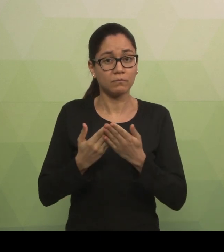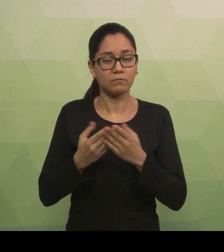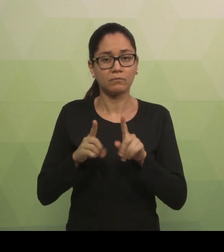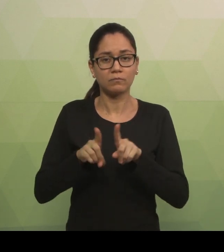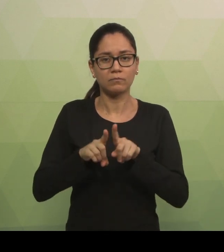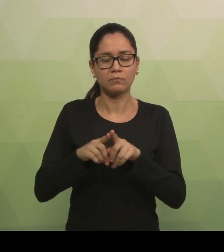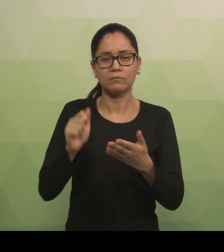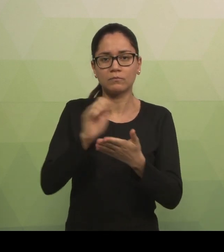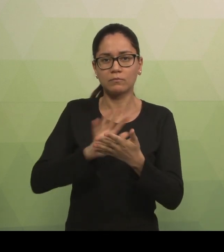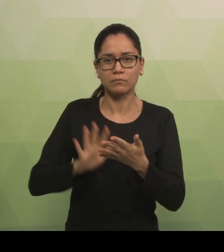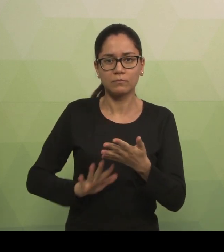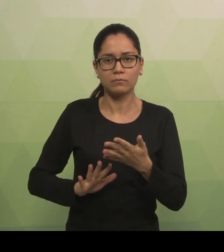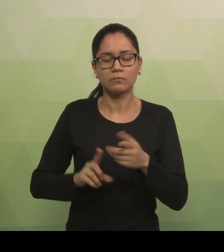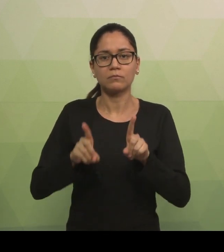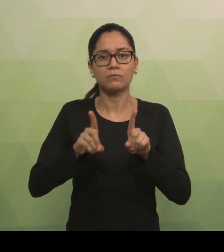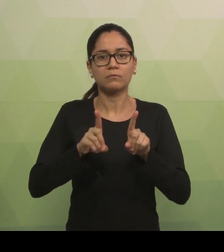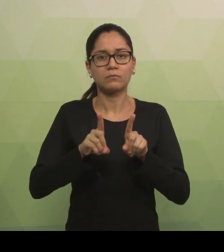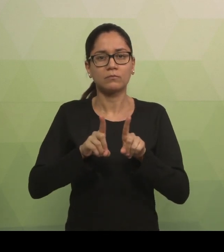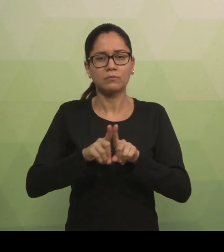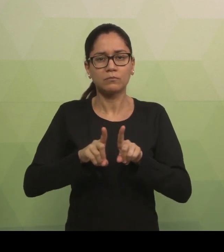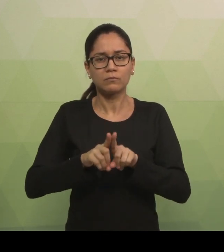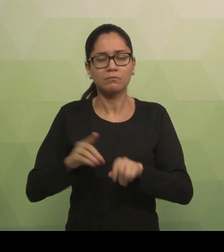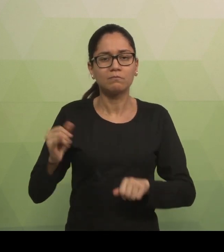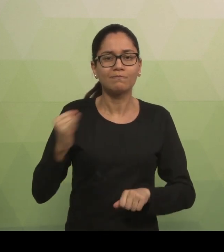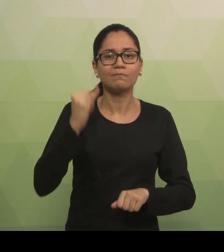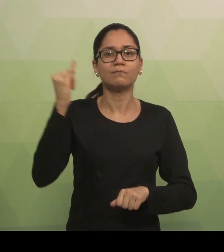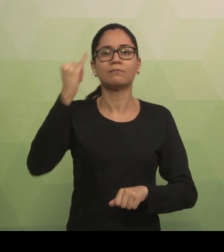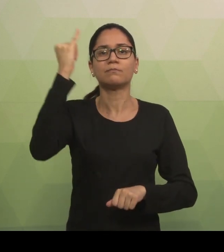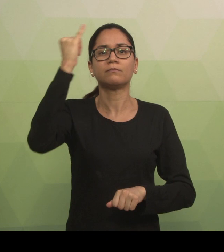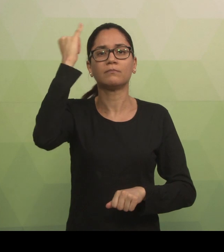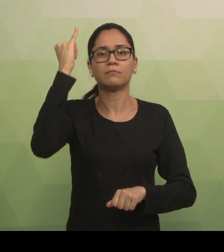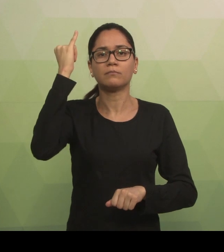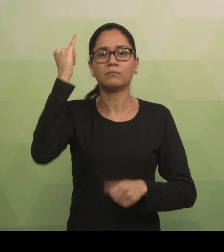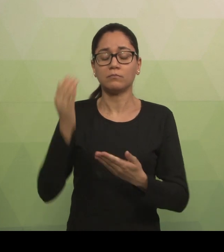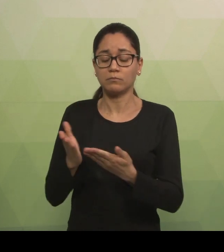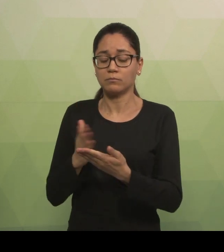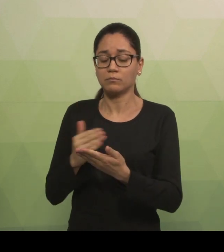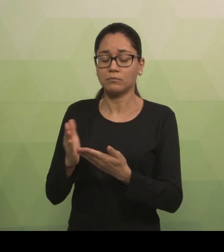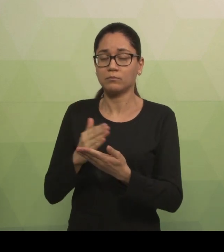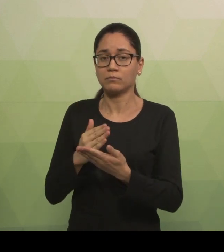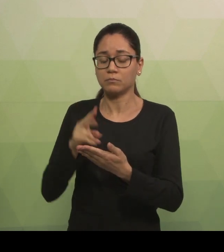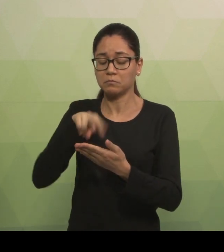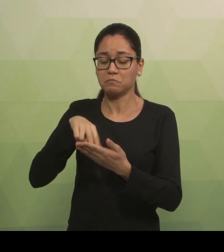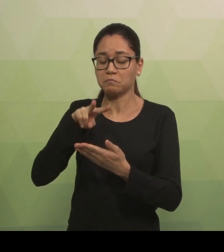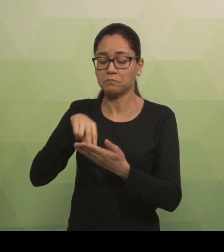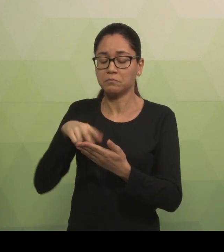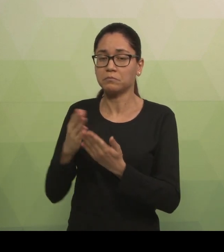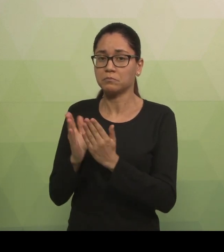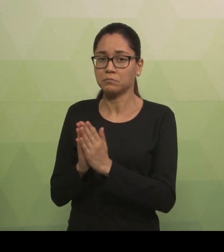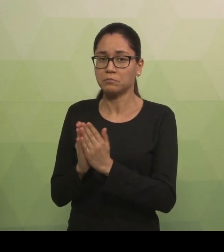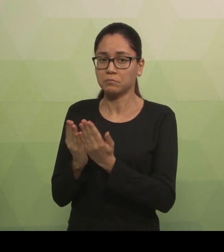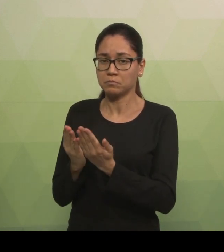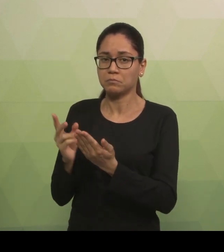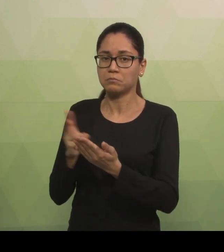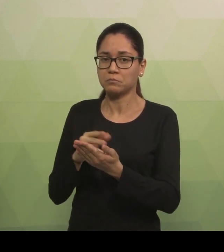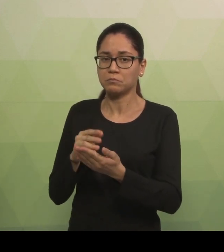de aula, mas também é muito importante que vocês leiam toda a apostila. Vamos começar?